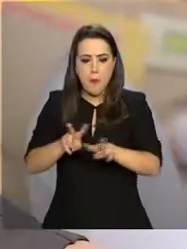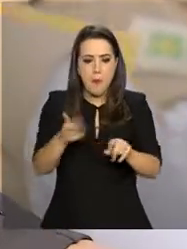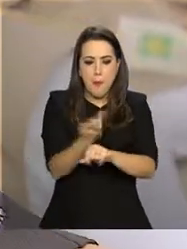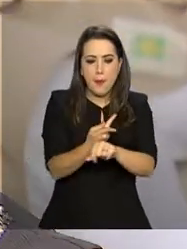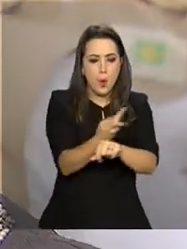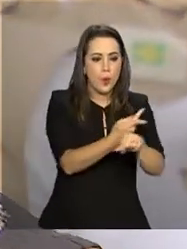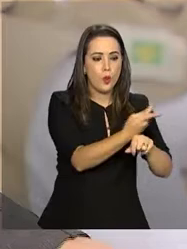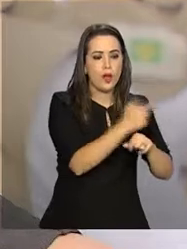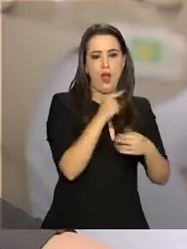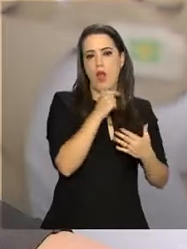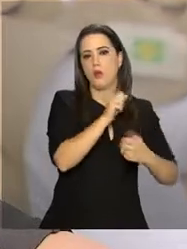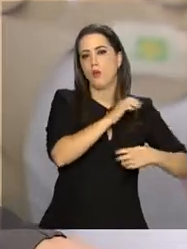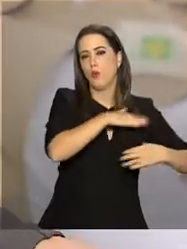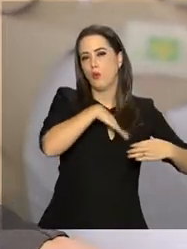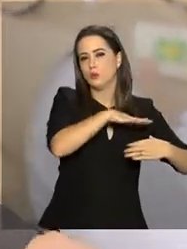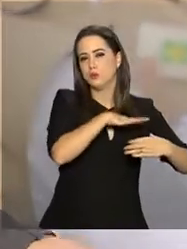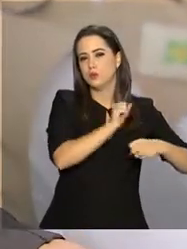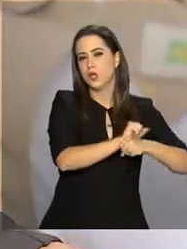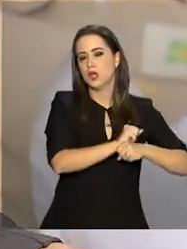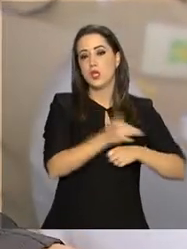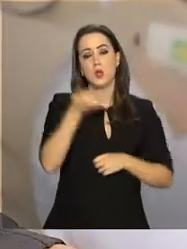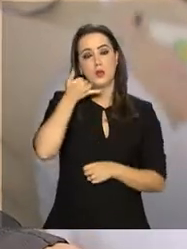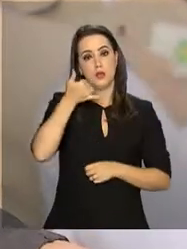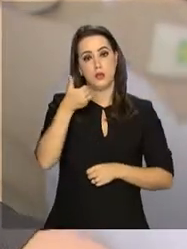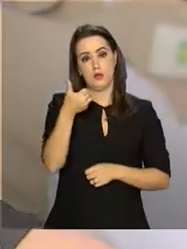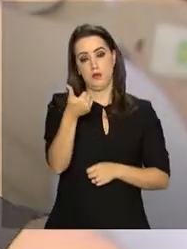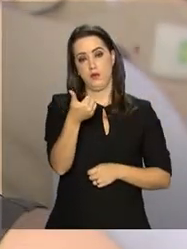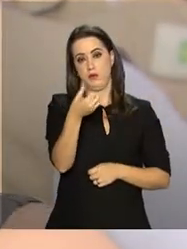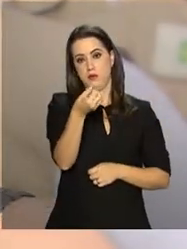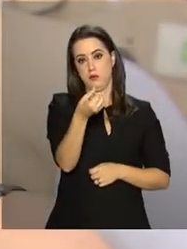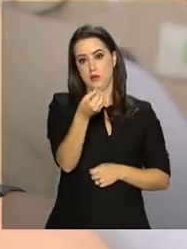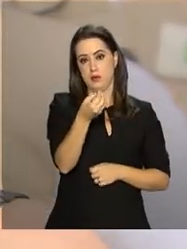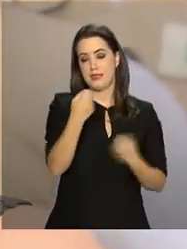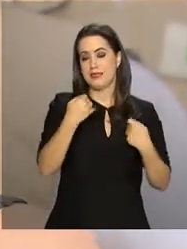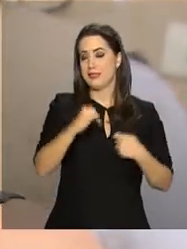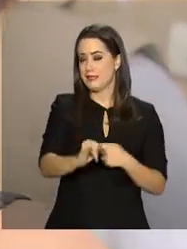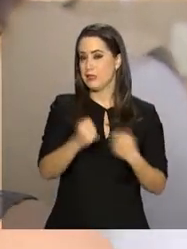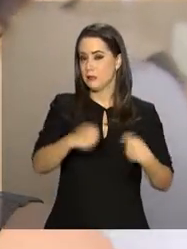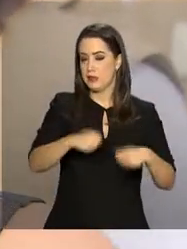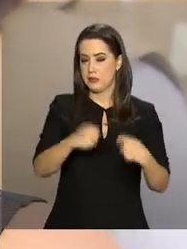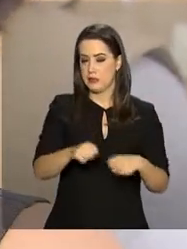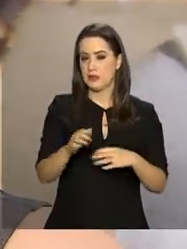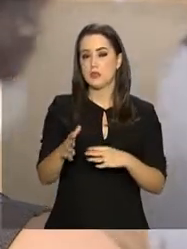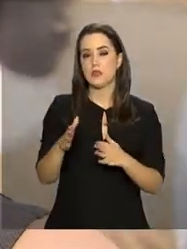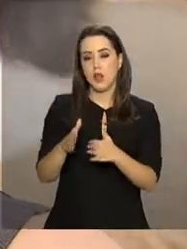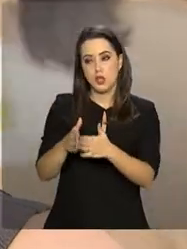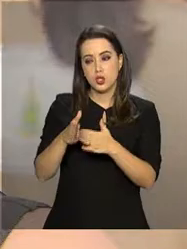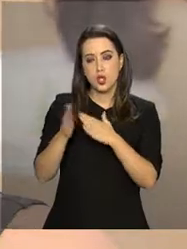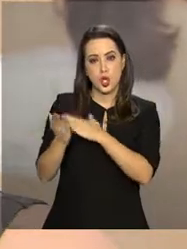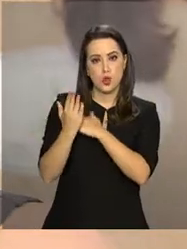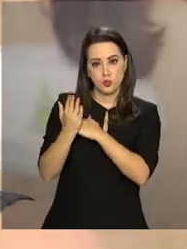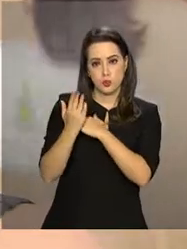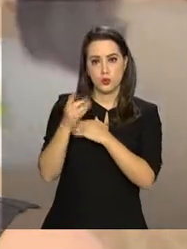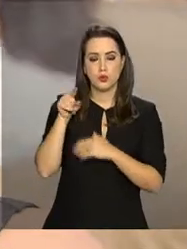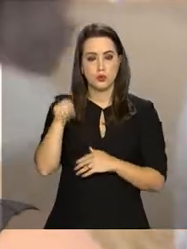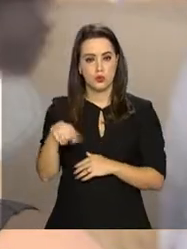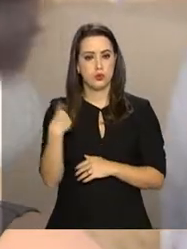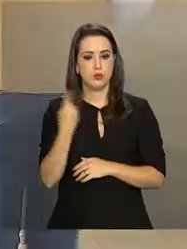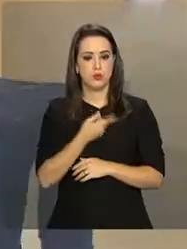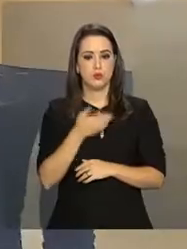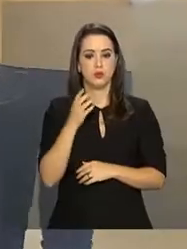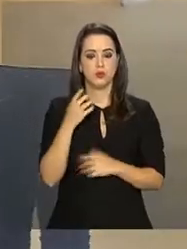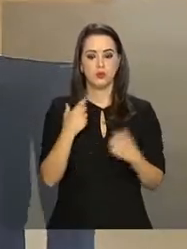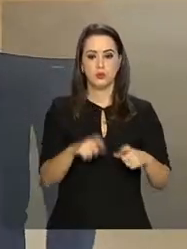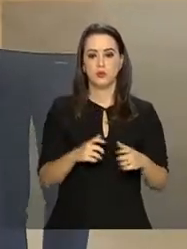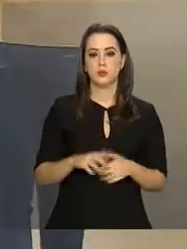esses locais né e o telefone os 160 para qualquer necessidade que você precisa chamar os nossos agentes para irem